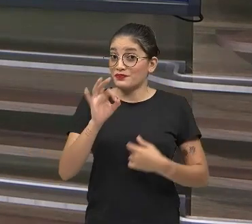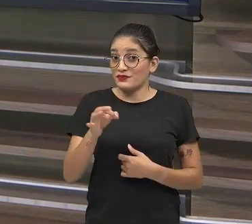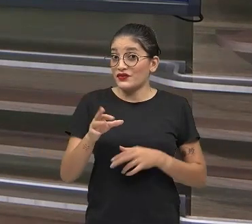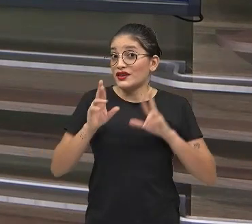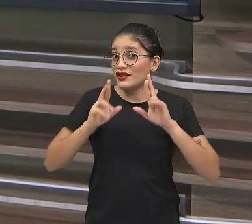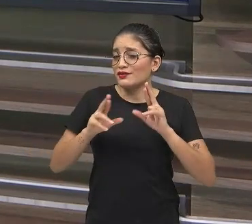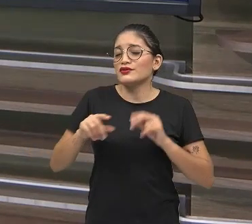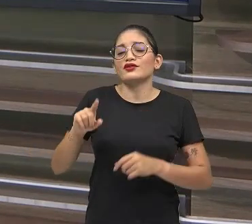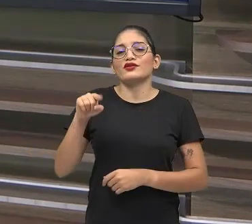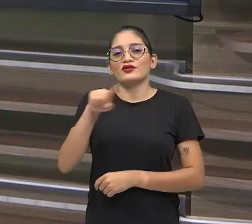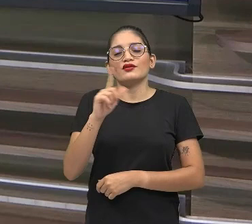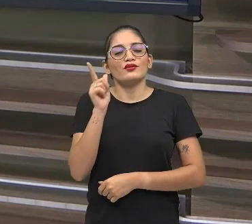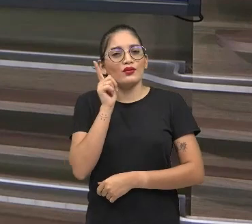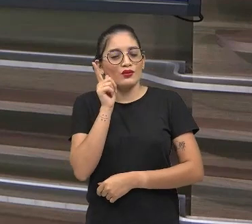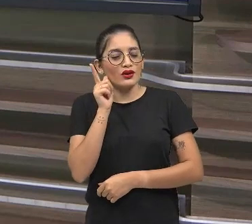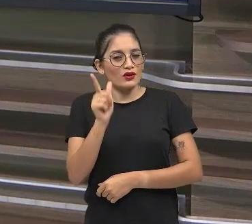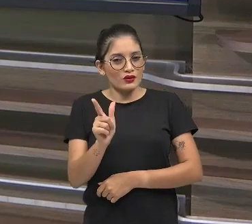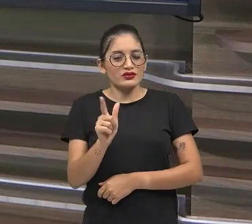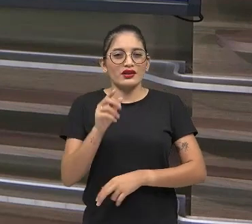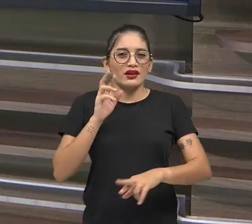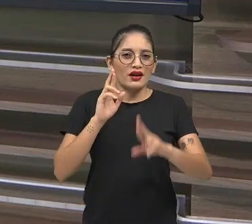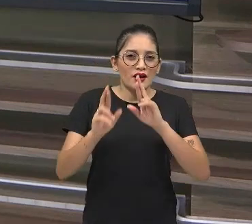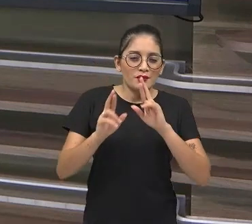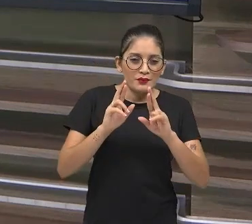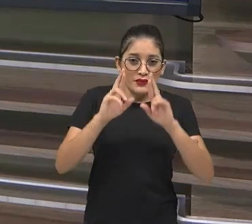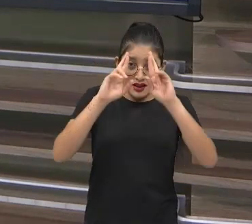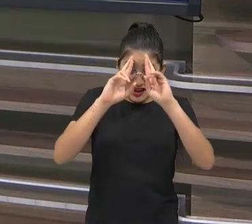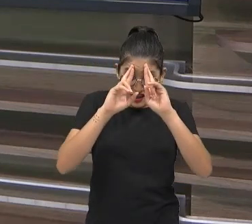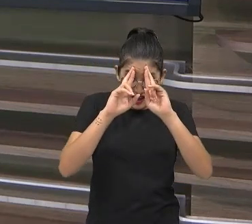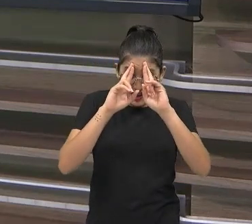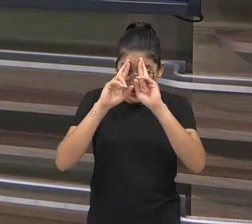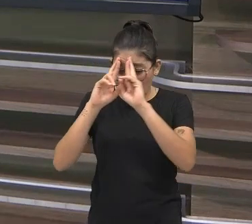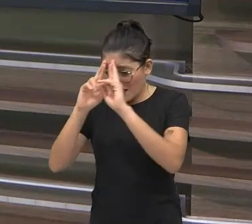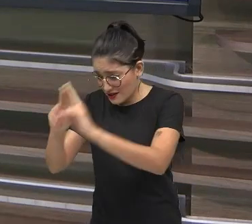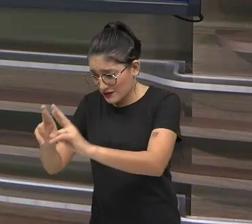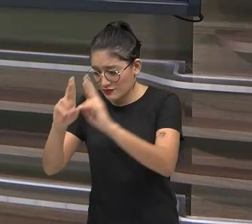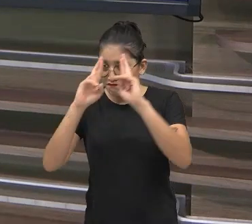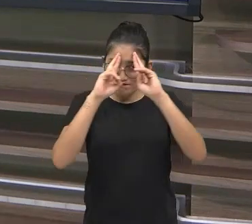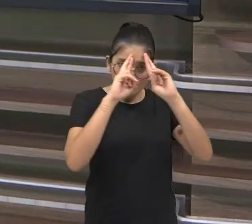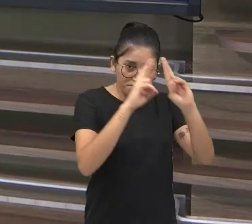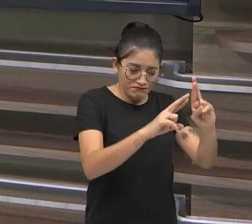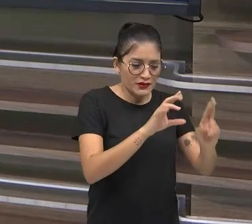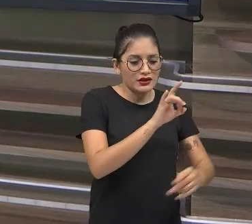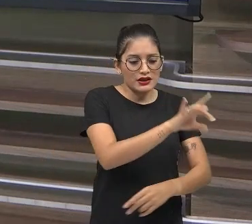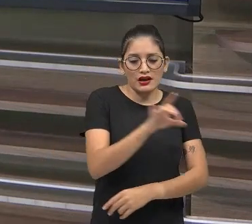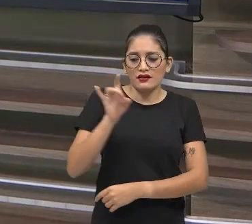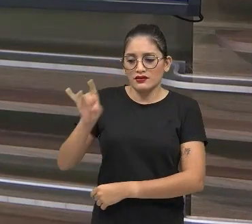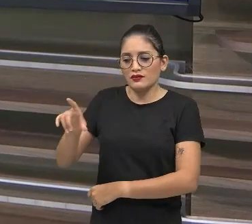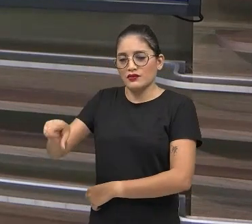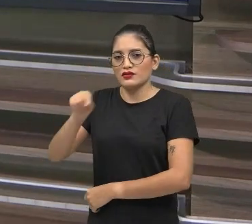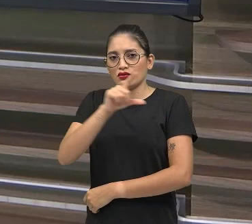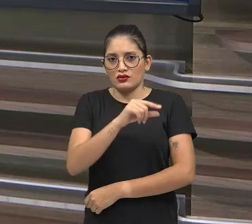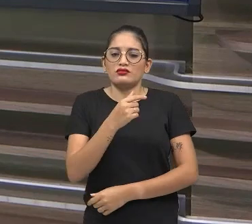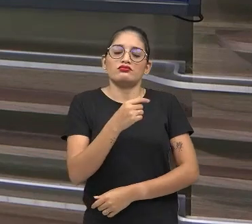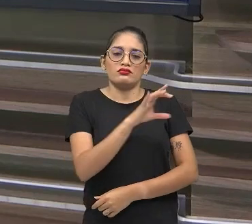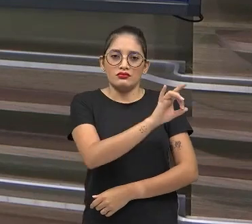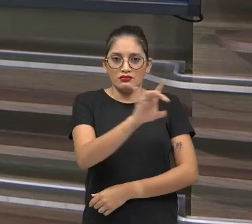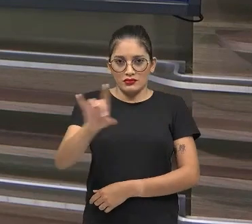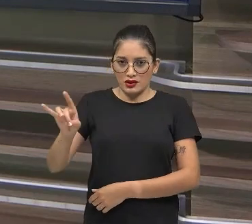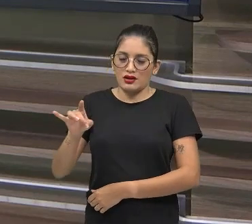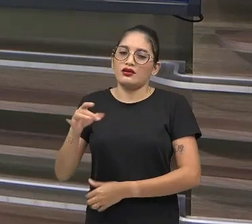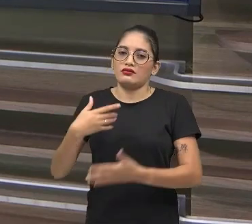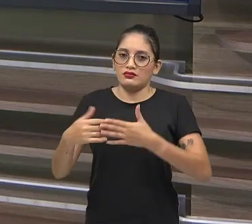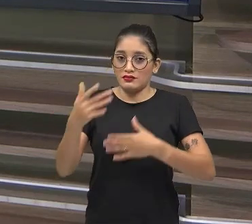vocês consigam respeitar cada uma das escolhas de todas as pessoas.